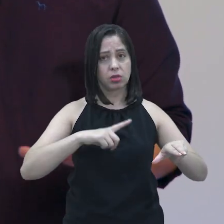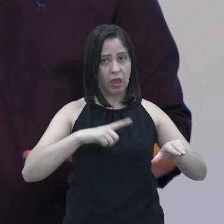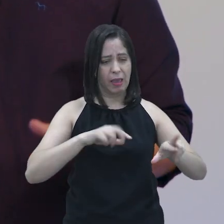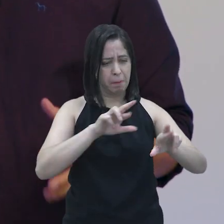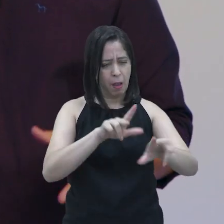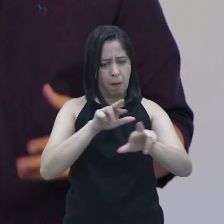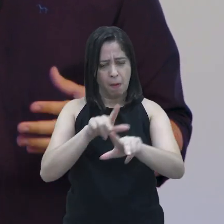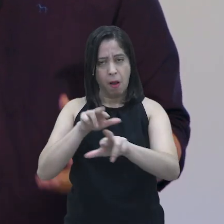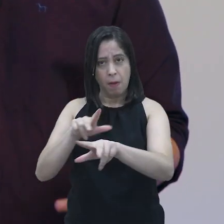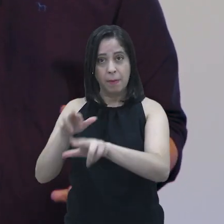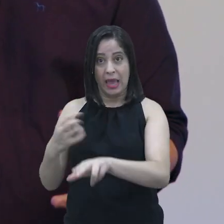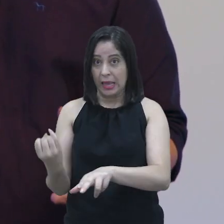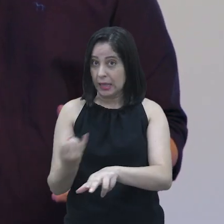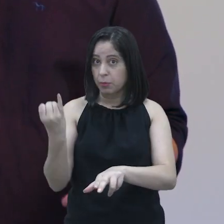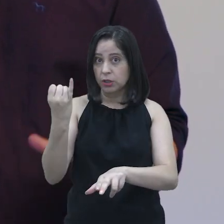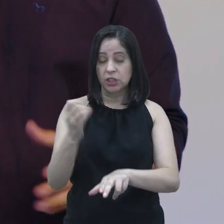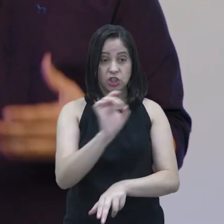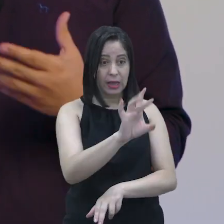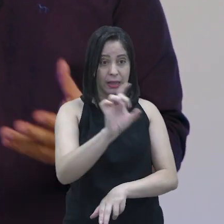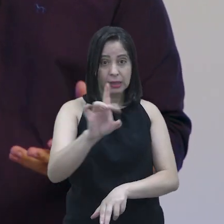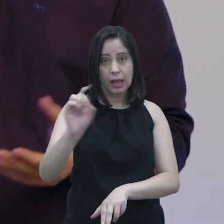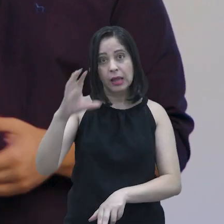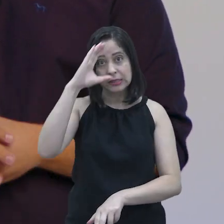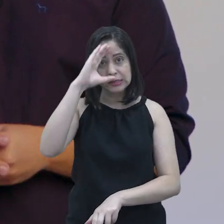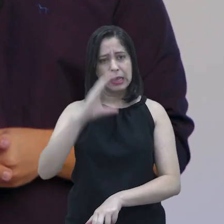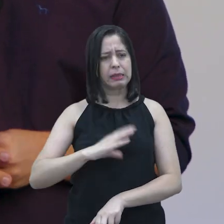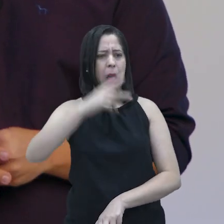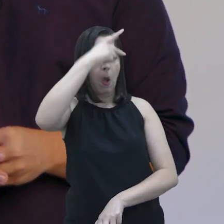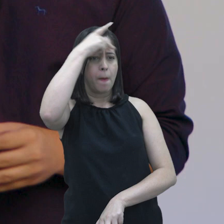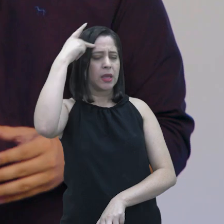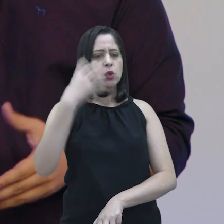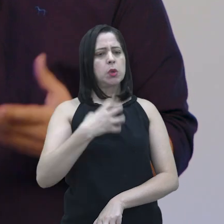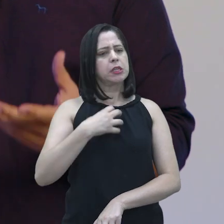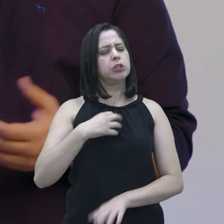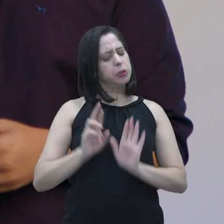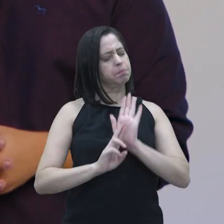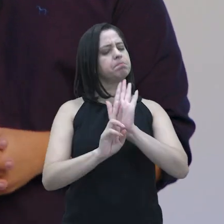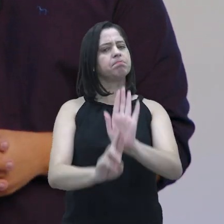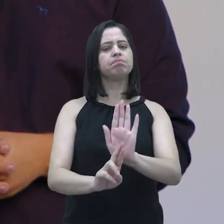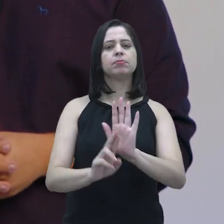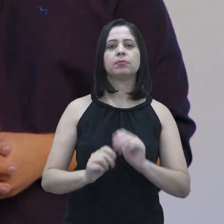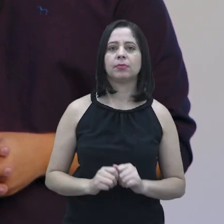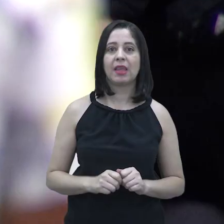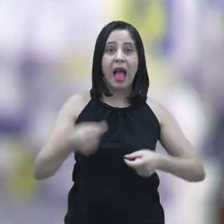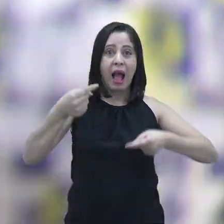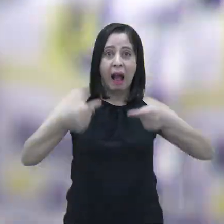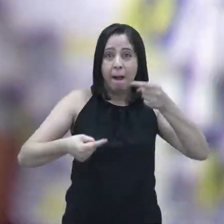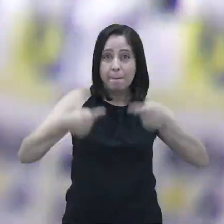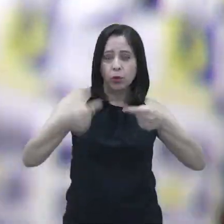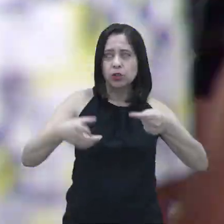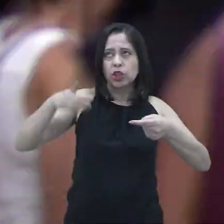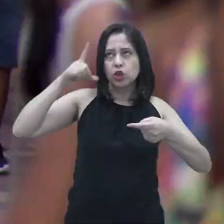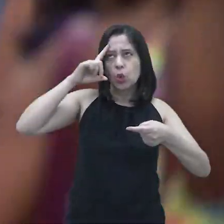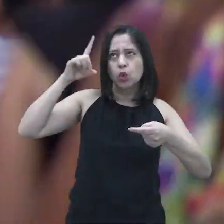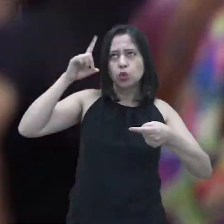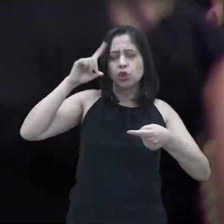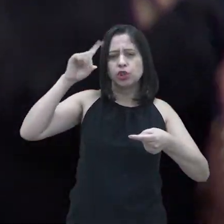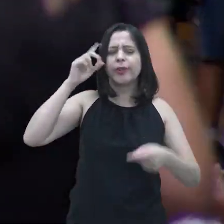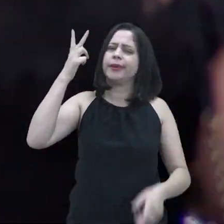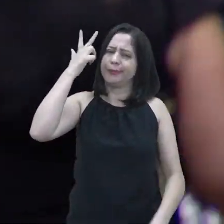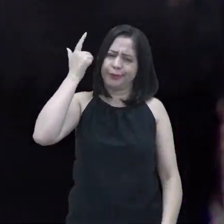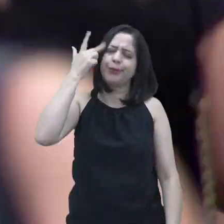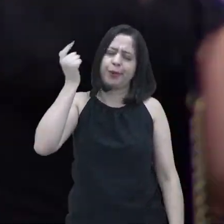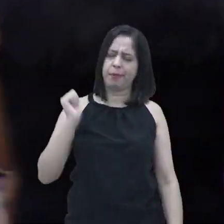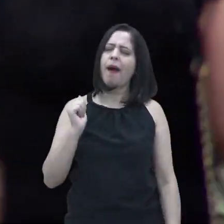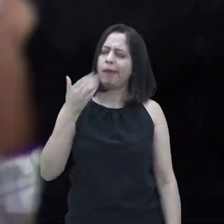Essa diversidade é muito importante para que cada cidadão possa se sentir representado. Que a política está presente no